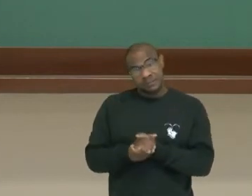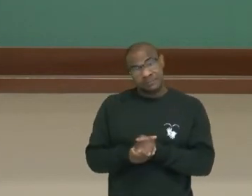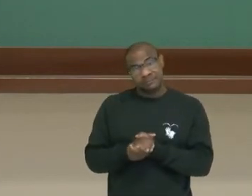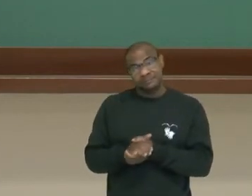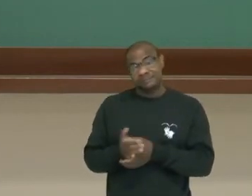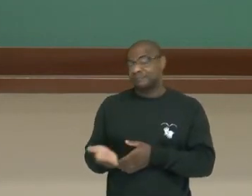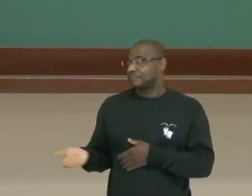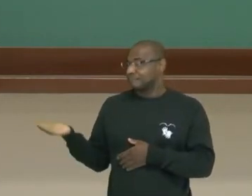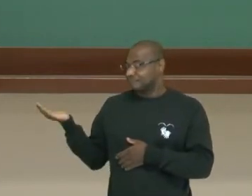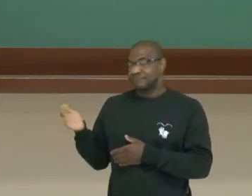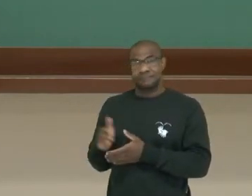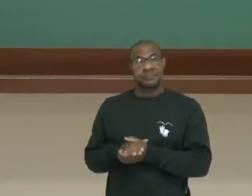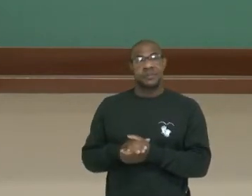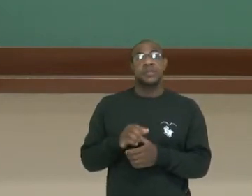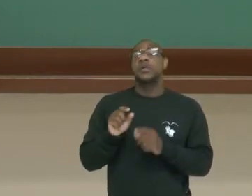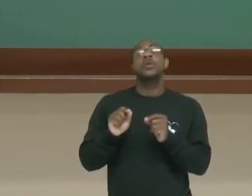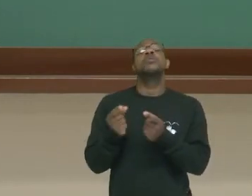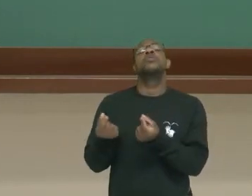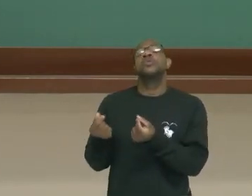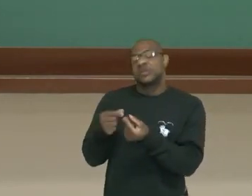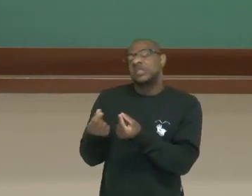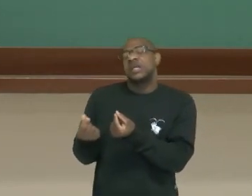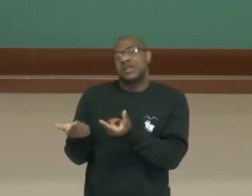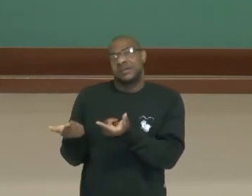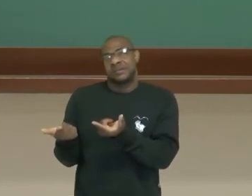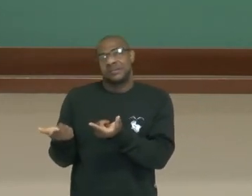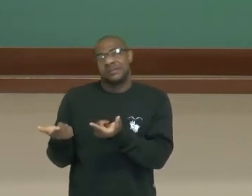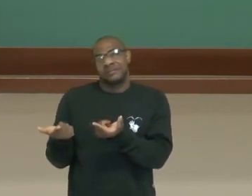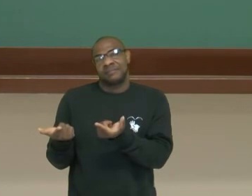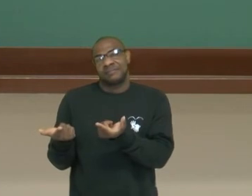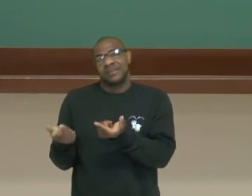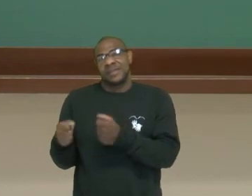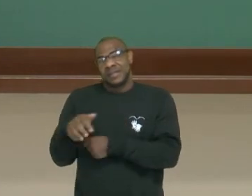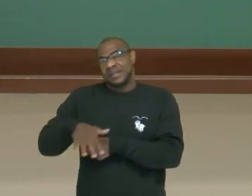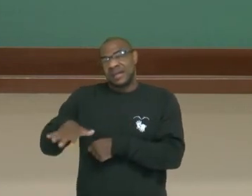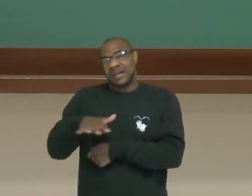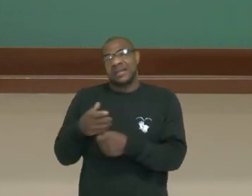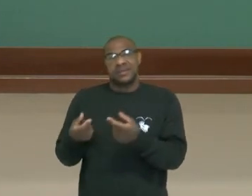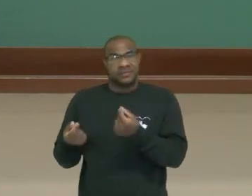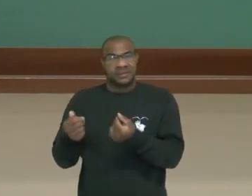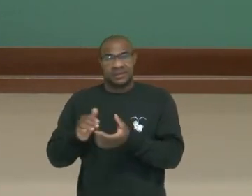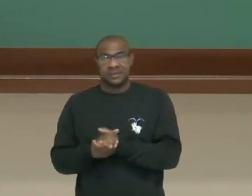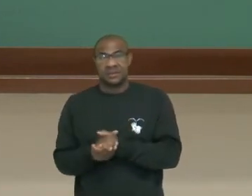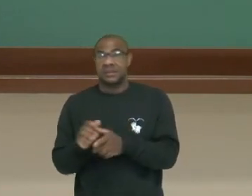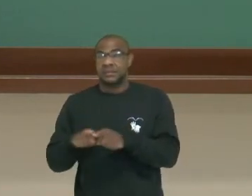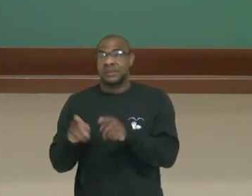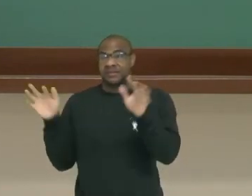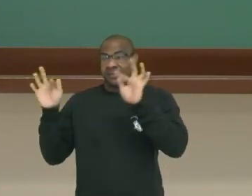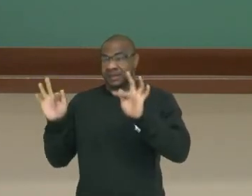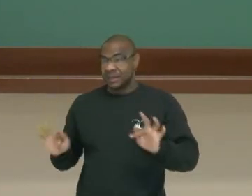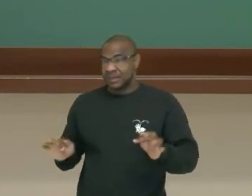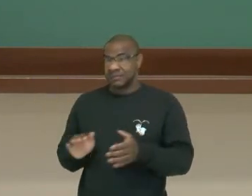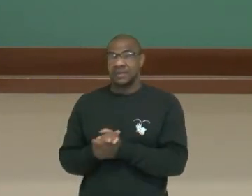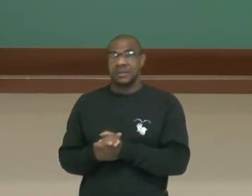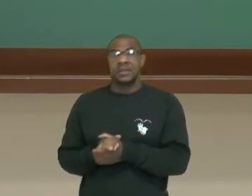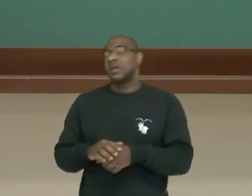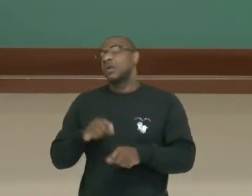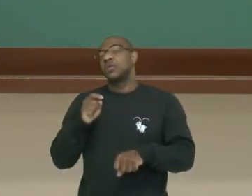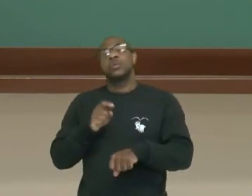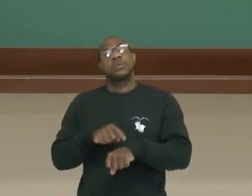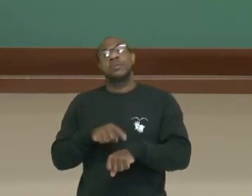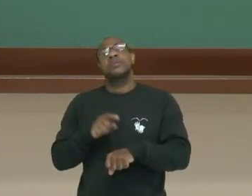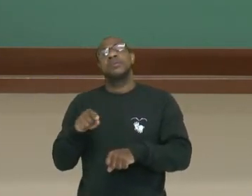porque ela dá dinheiro, se você não gosta dela. O resultado será frustração e adoecimento. O